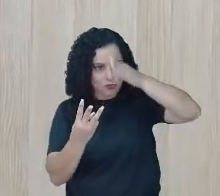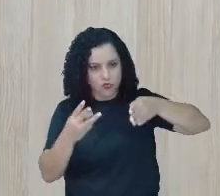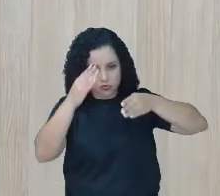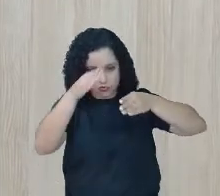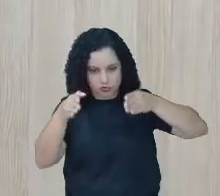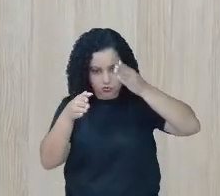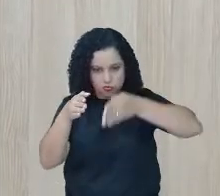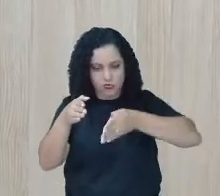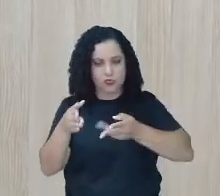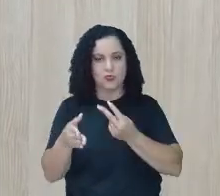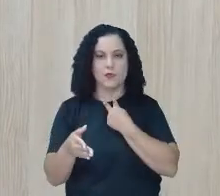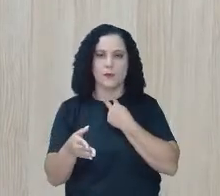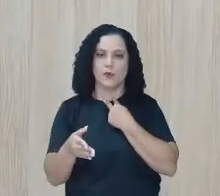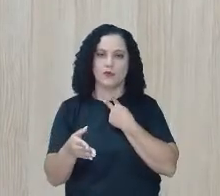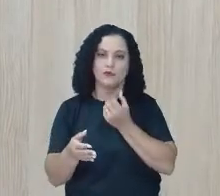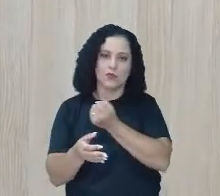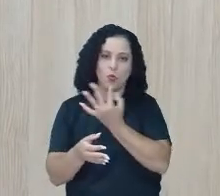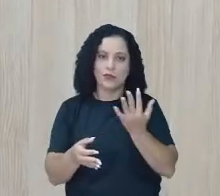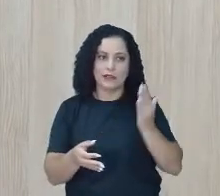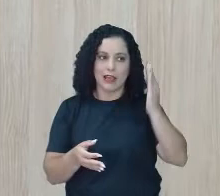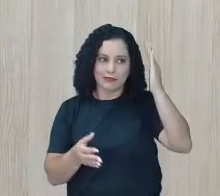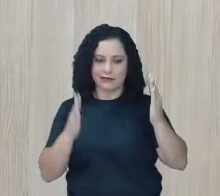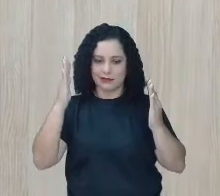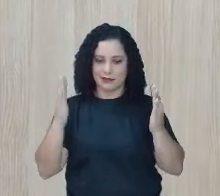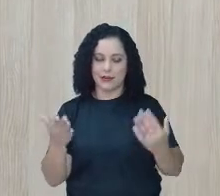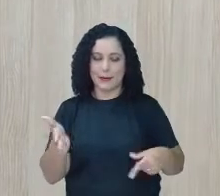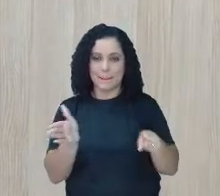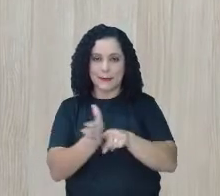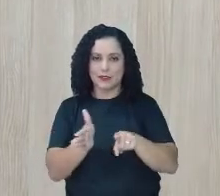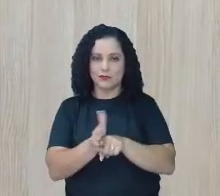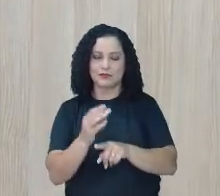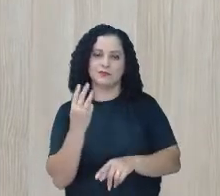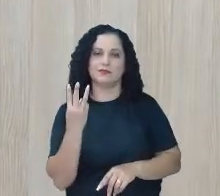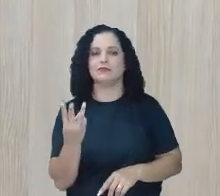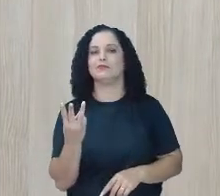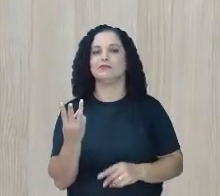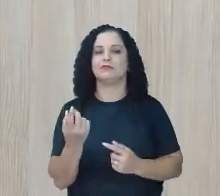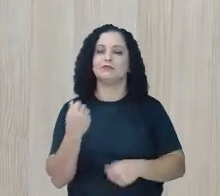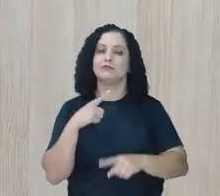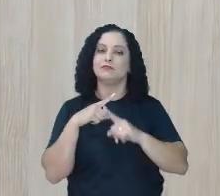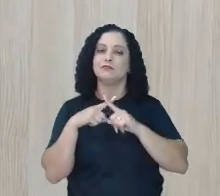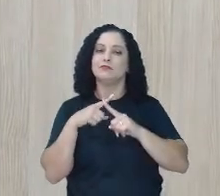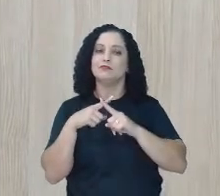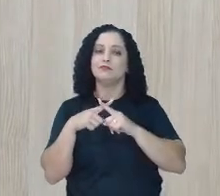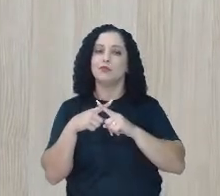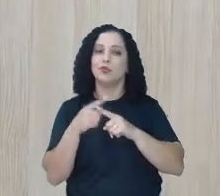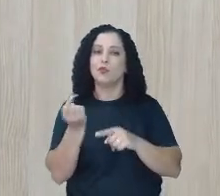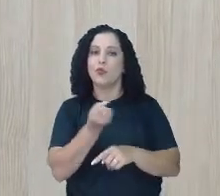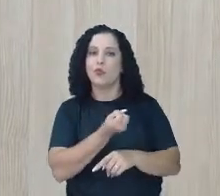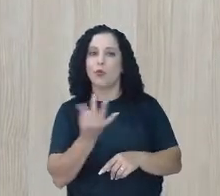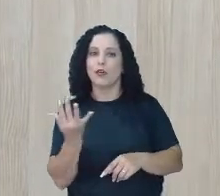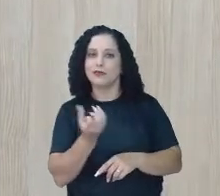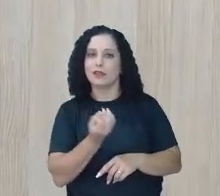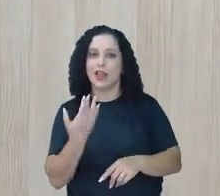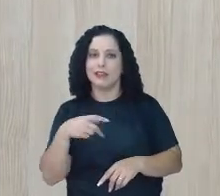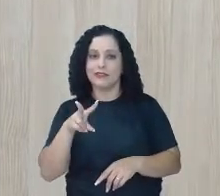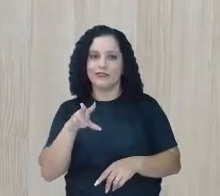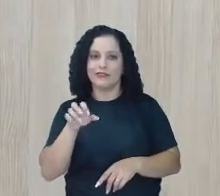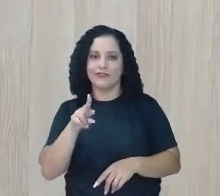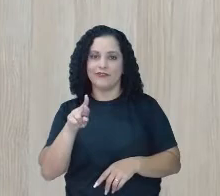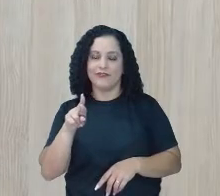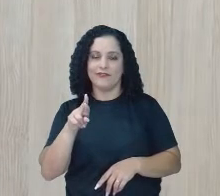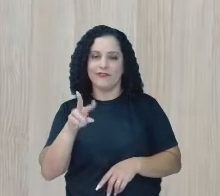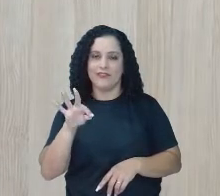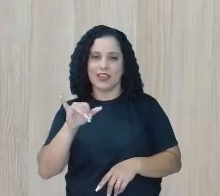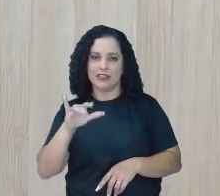ser a quantidade de lados menos 3. E aí, a gente multiplicou isso pela quantidade de vértices que a gente tinha antes,